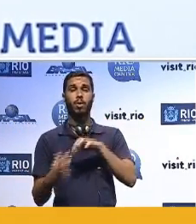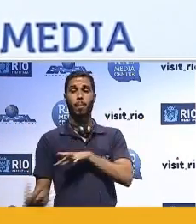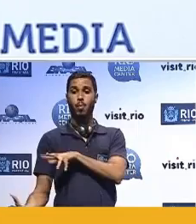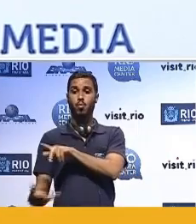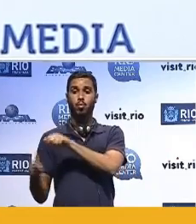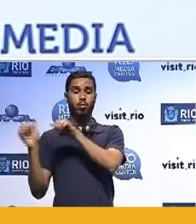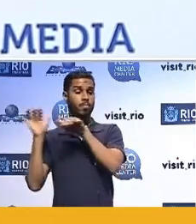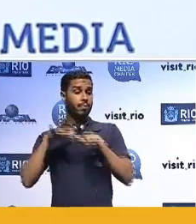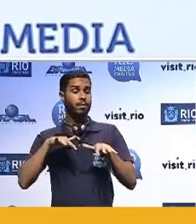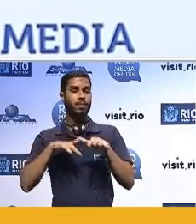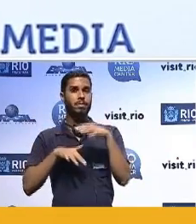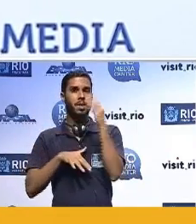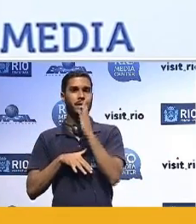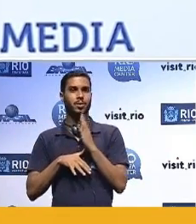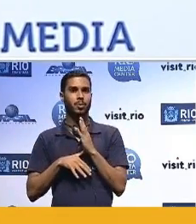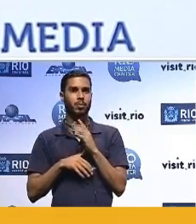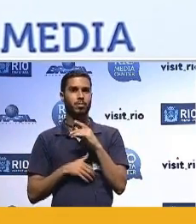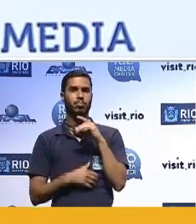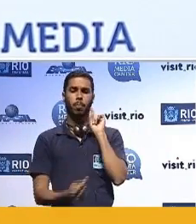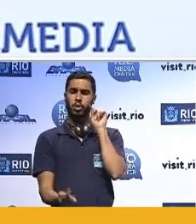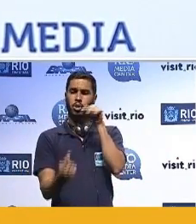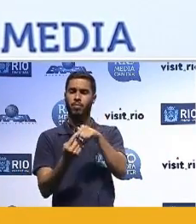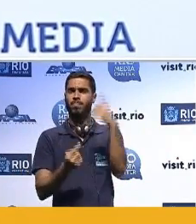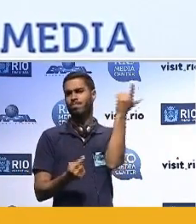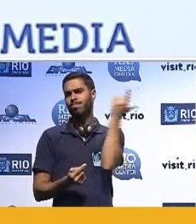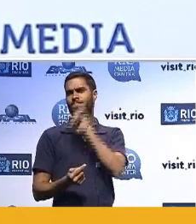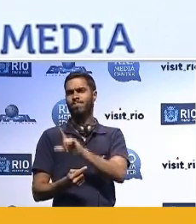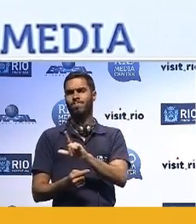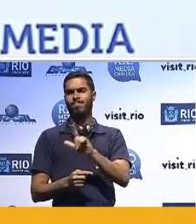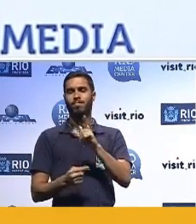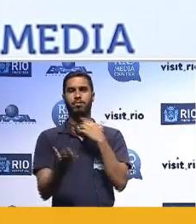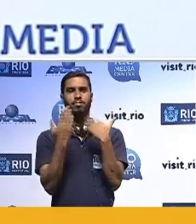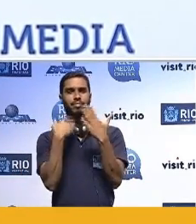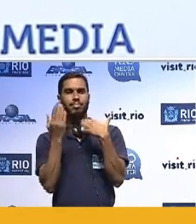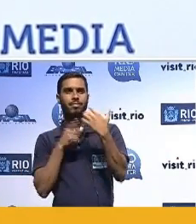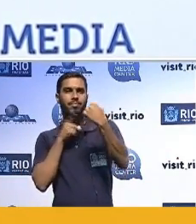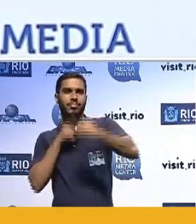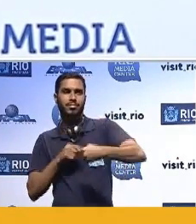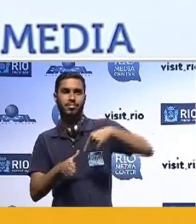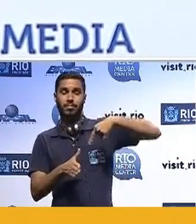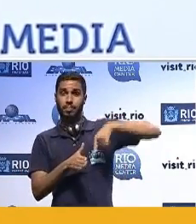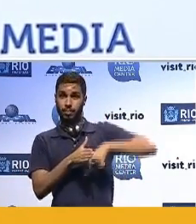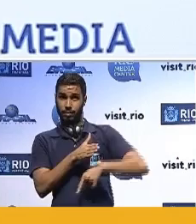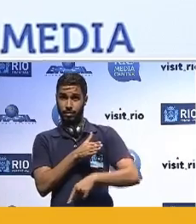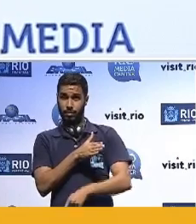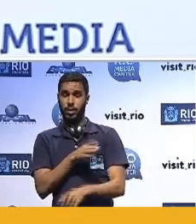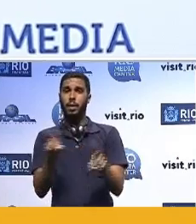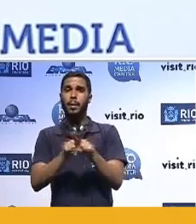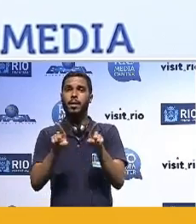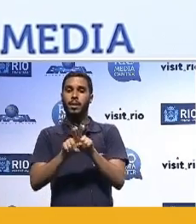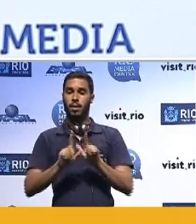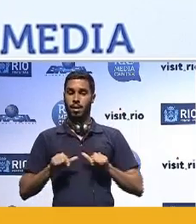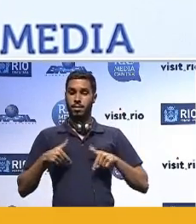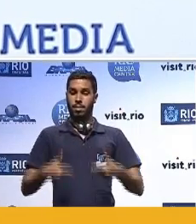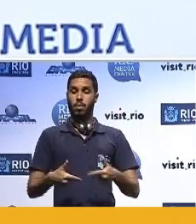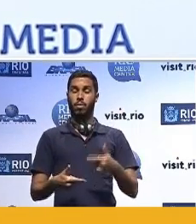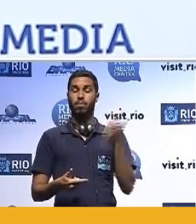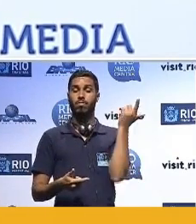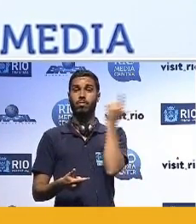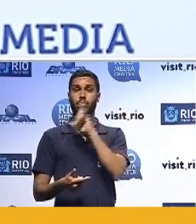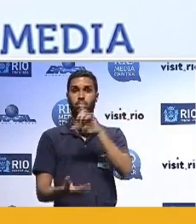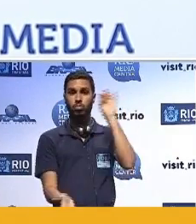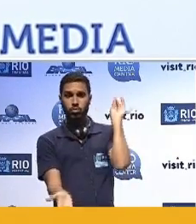atingimos o nosso objetivo de aprofundar o debate e transformá-lo em ações concretas em prol das pessoas